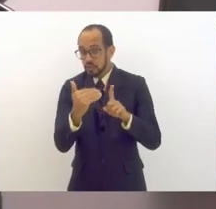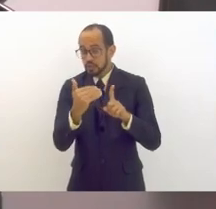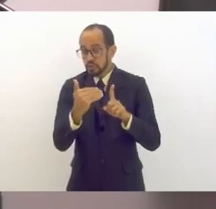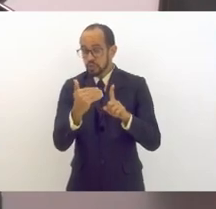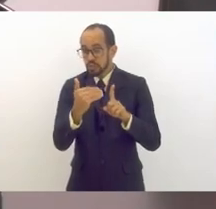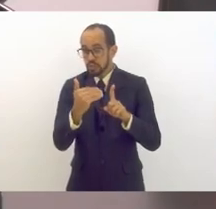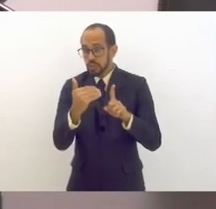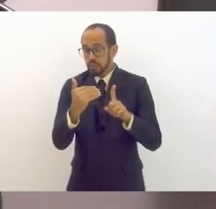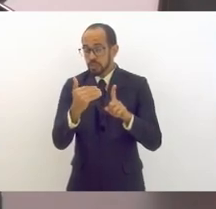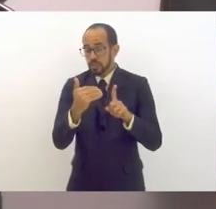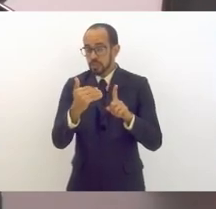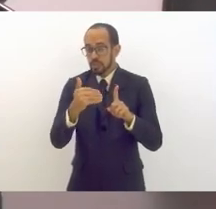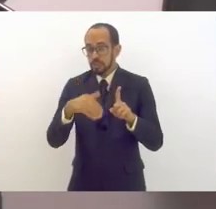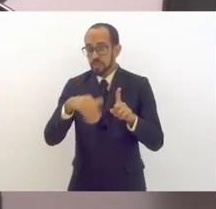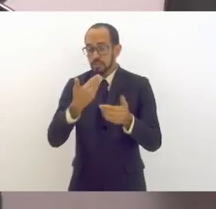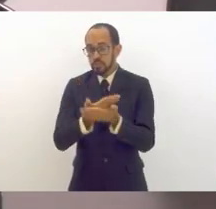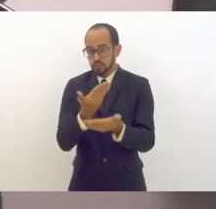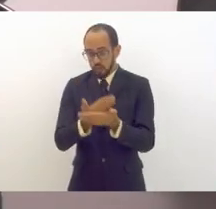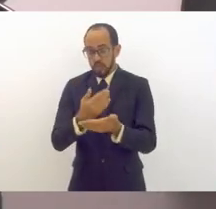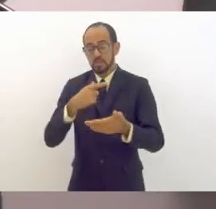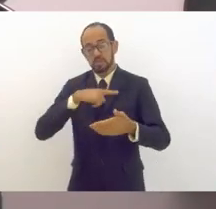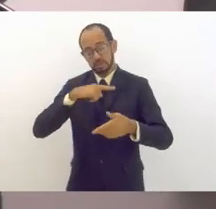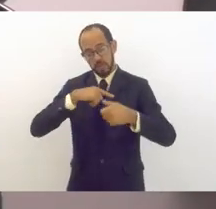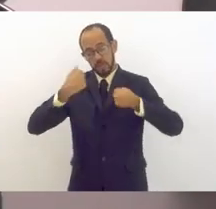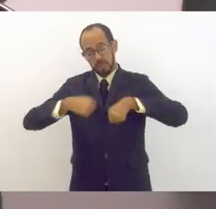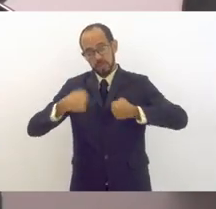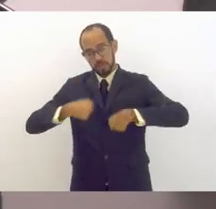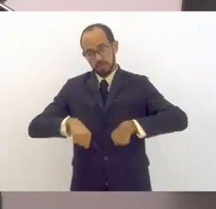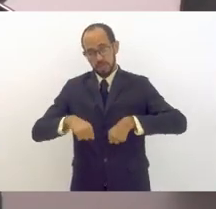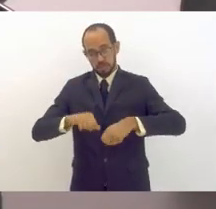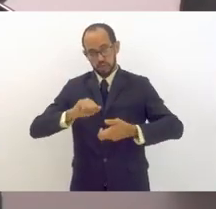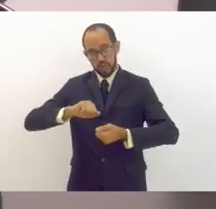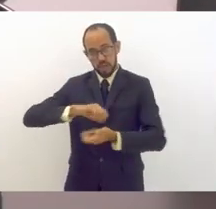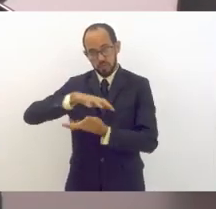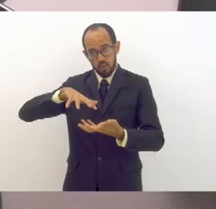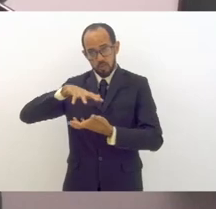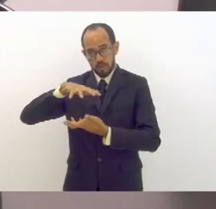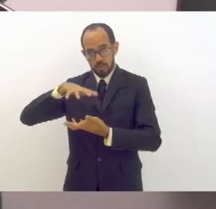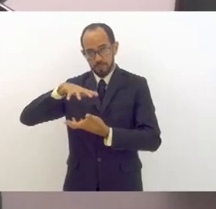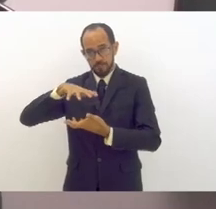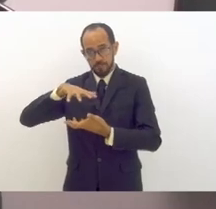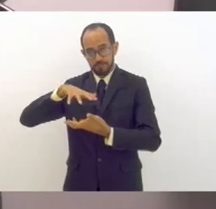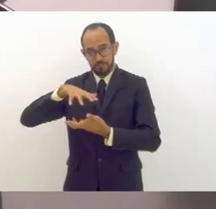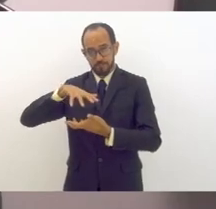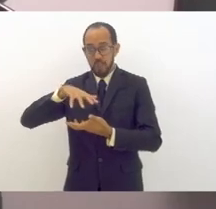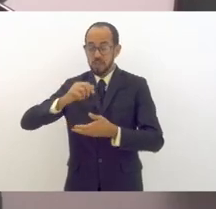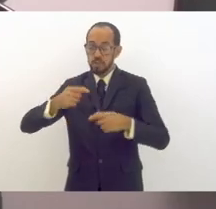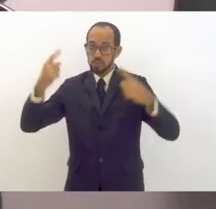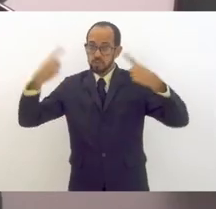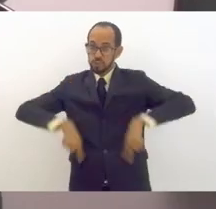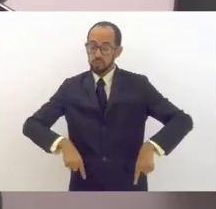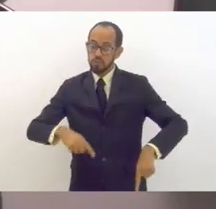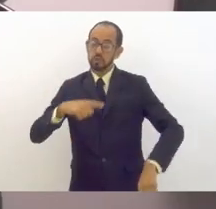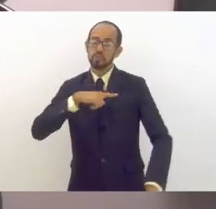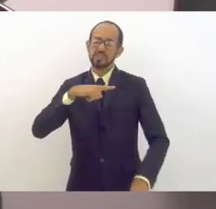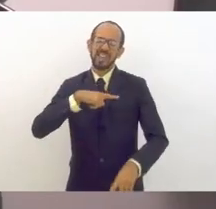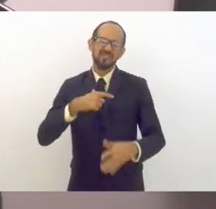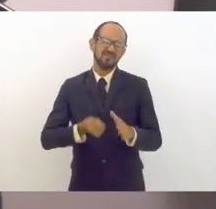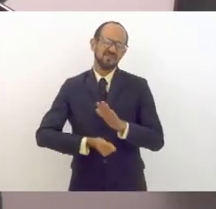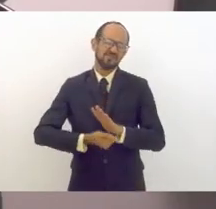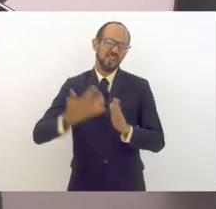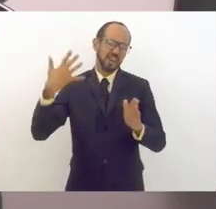com necessidade de alguma reforma. Né? Os desafios são muitos, aqui as perguntas não são nenhuma